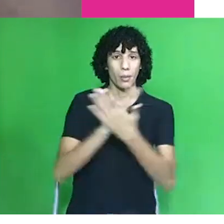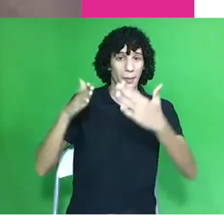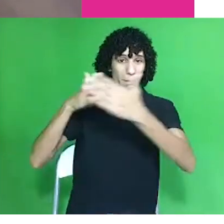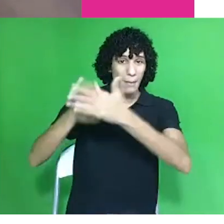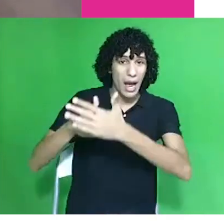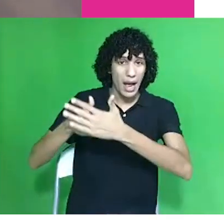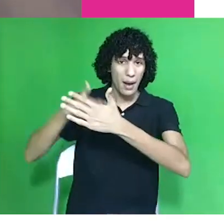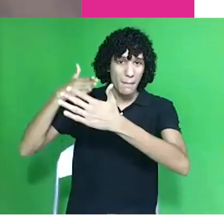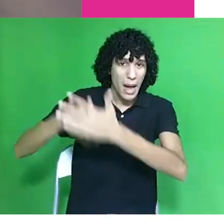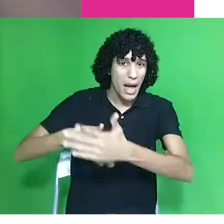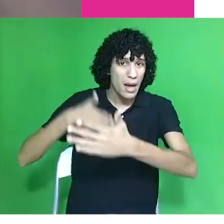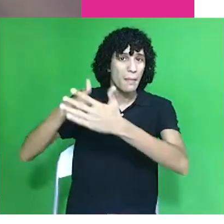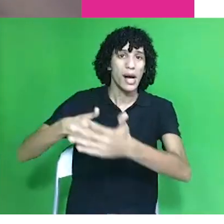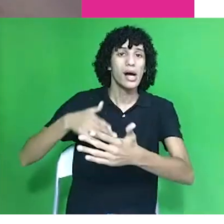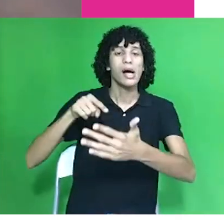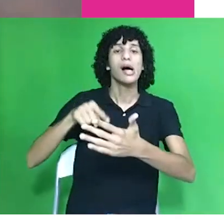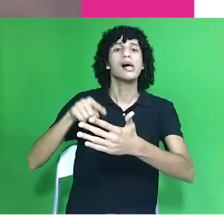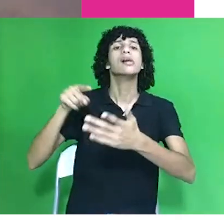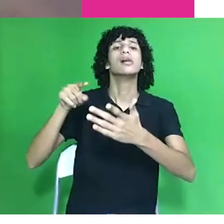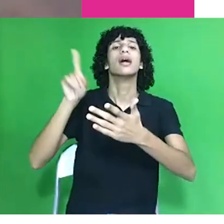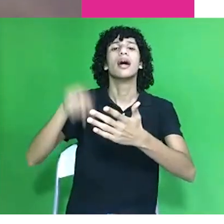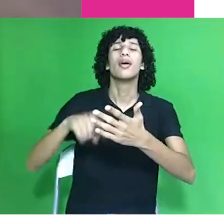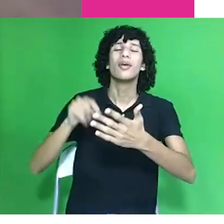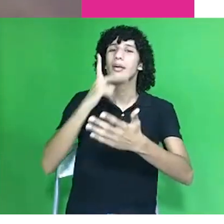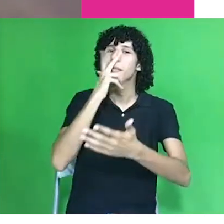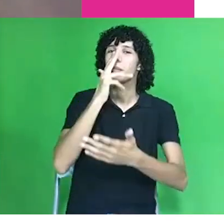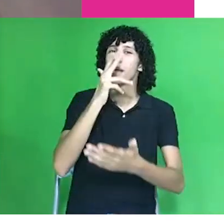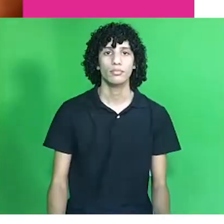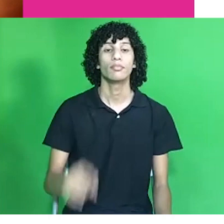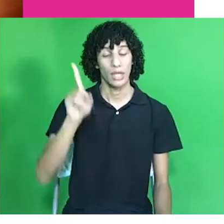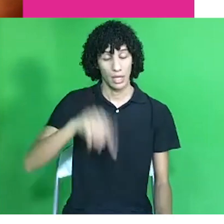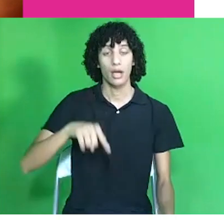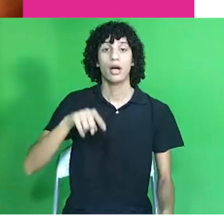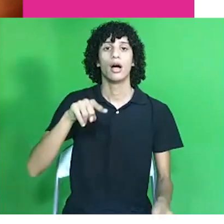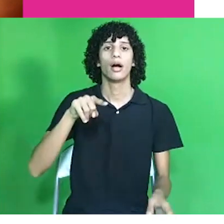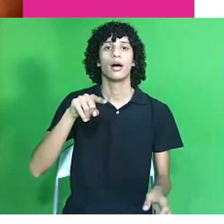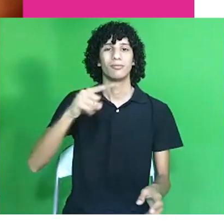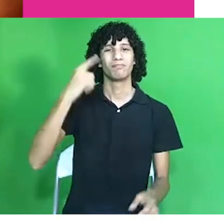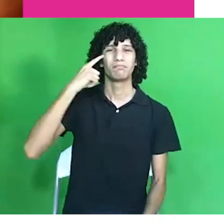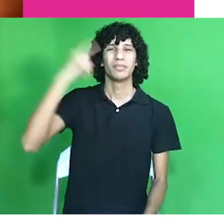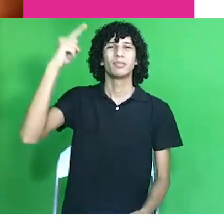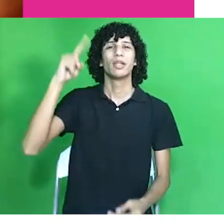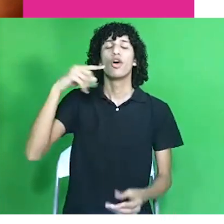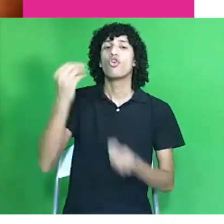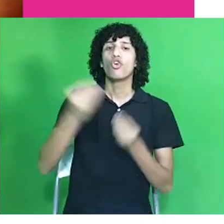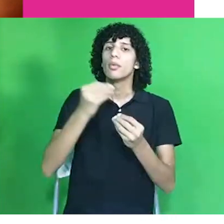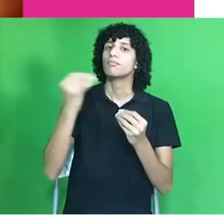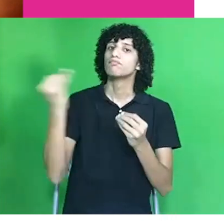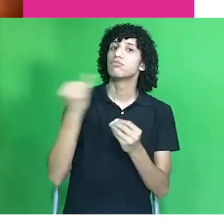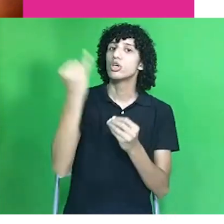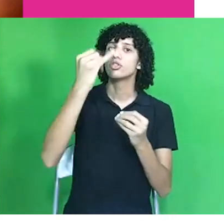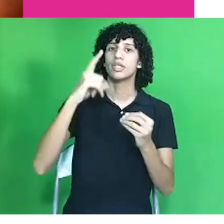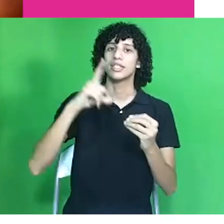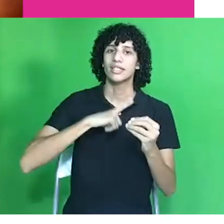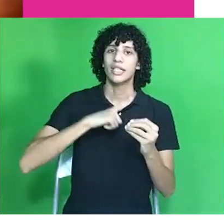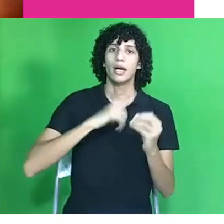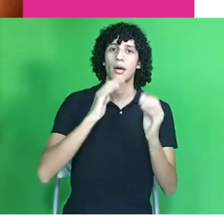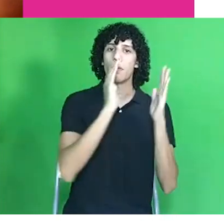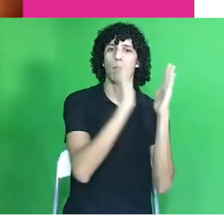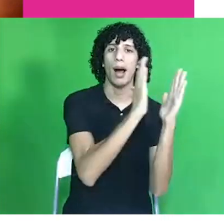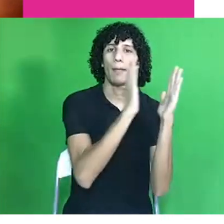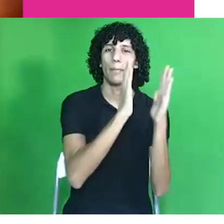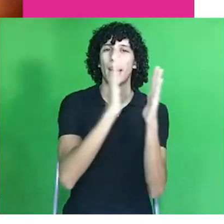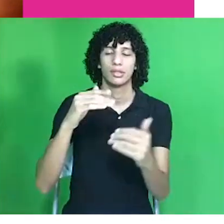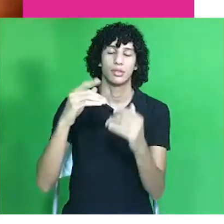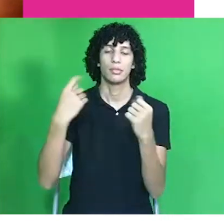são vieses inconscientes da nossa instituição. E de como é importante para o público entender